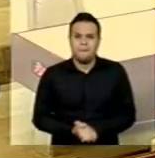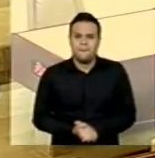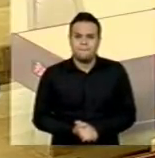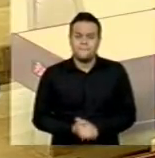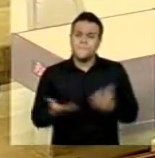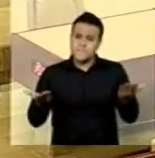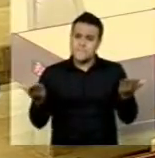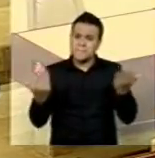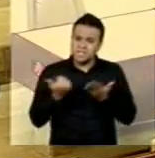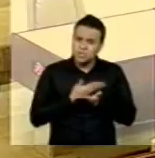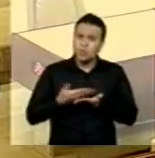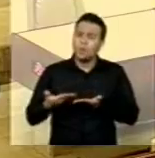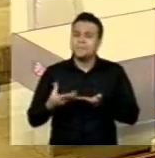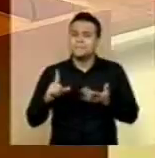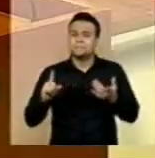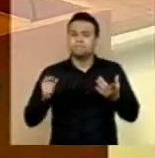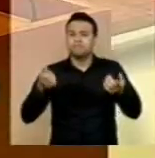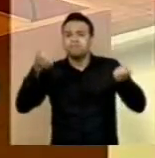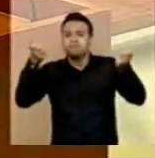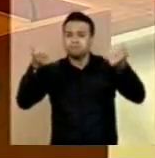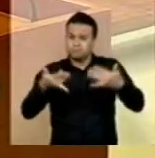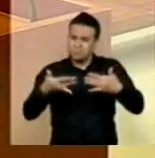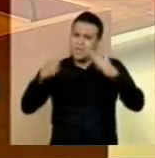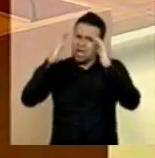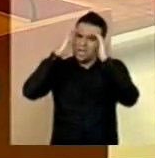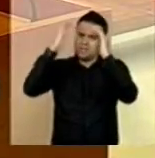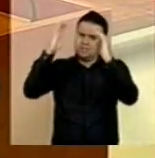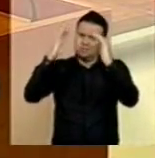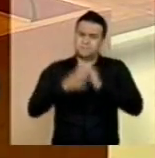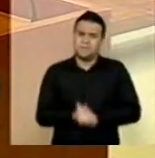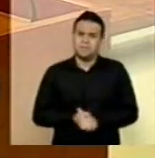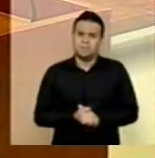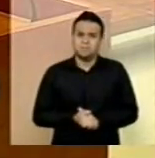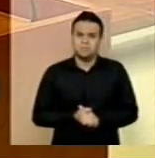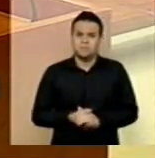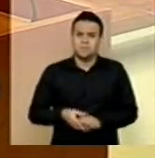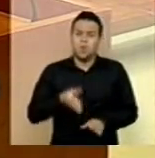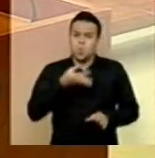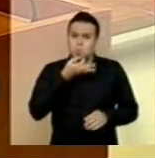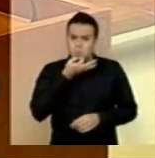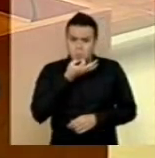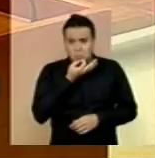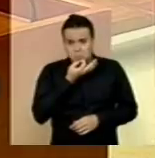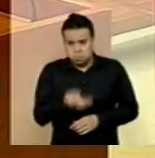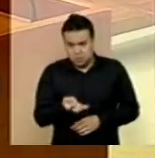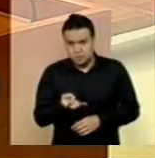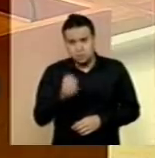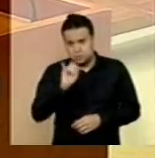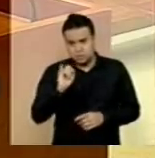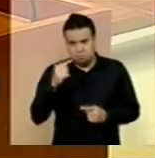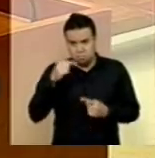Inicialmente, eu gostaria de ressaltar, com o devido respeito à opinião daqueles que entendem de forma